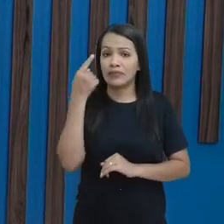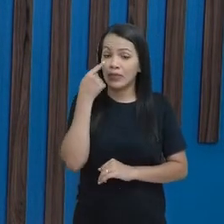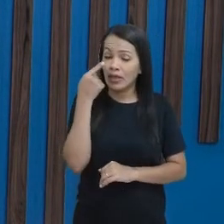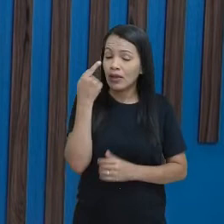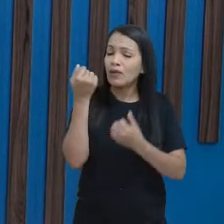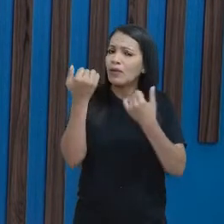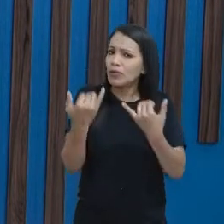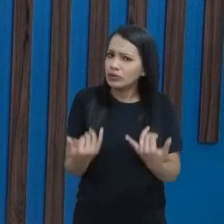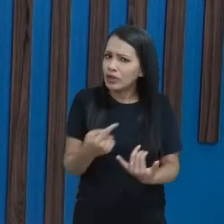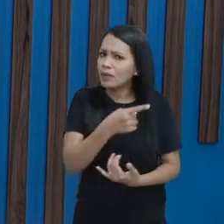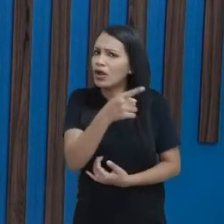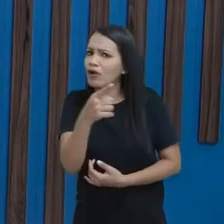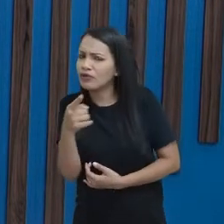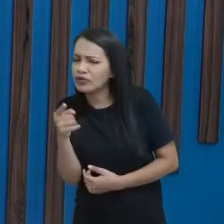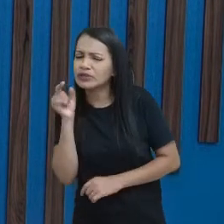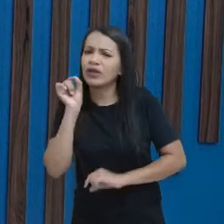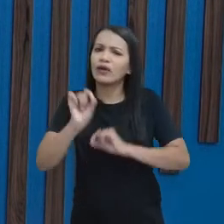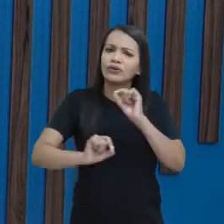dei para vocês